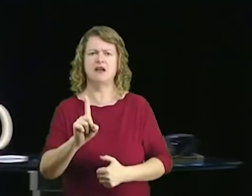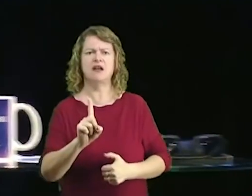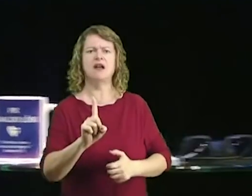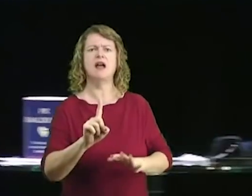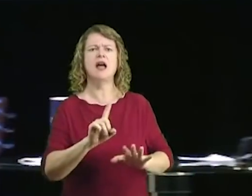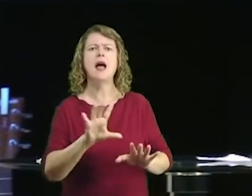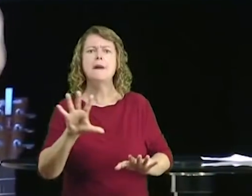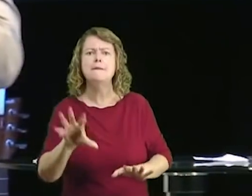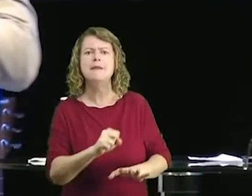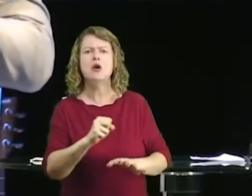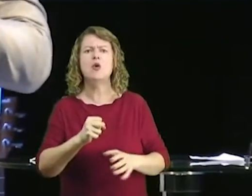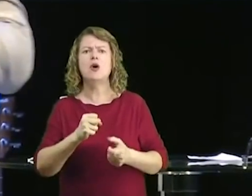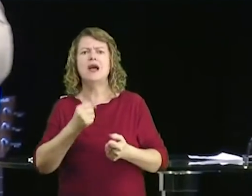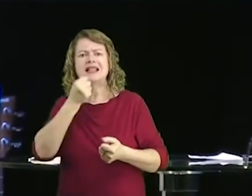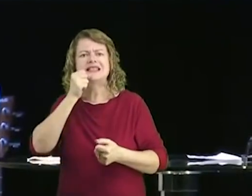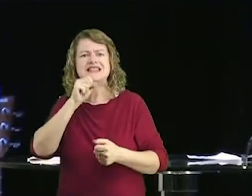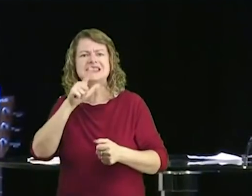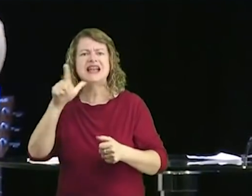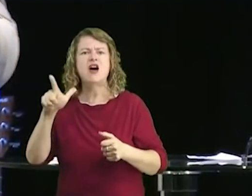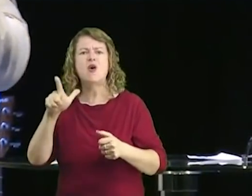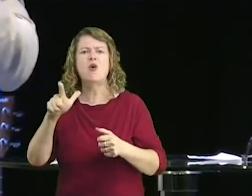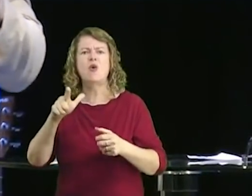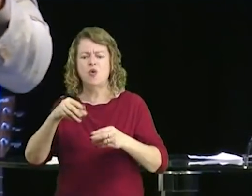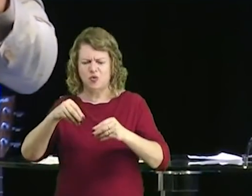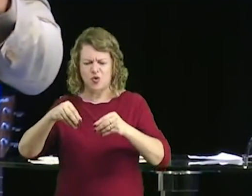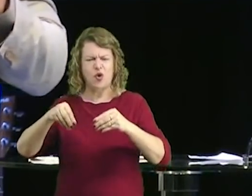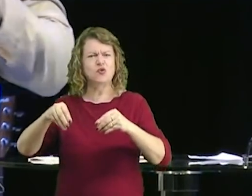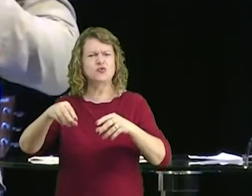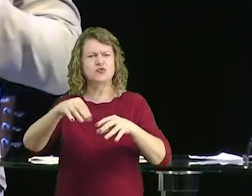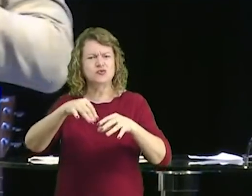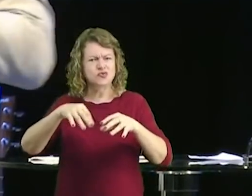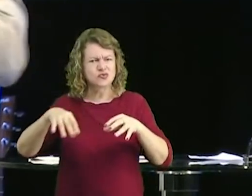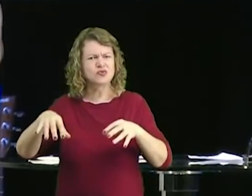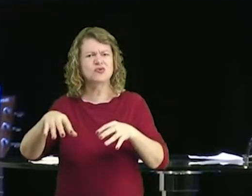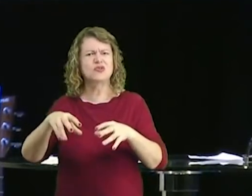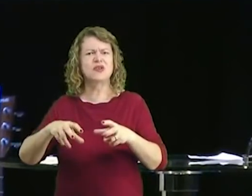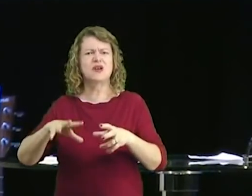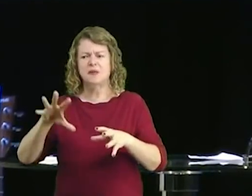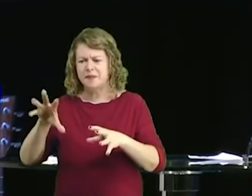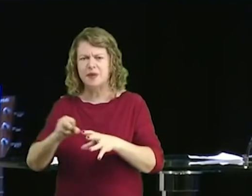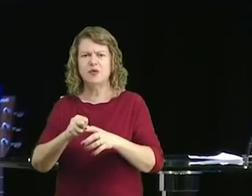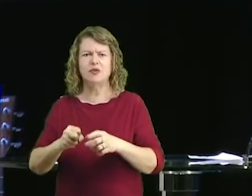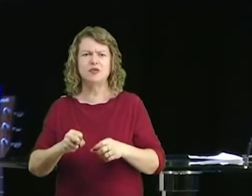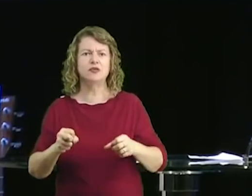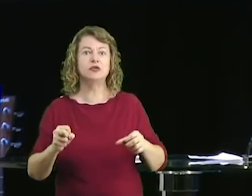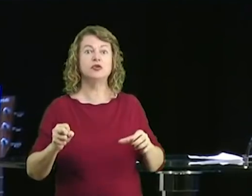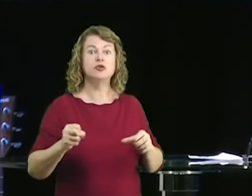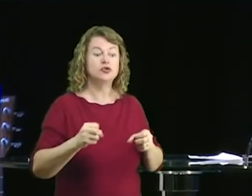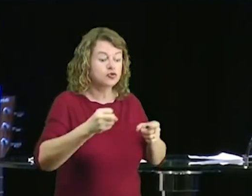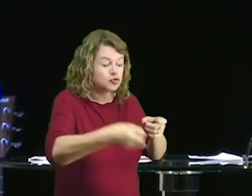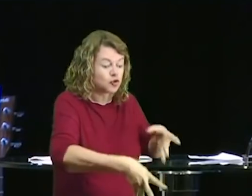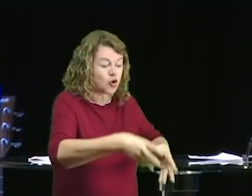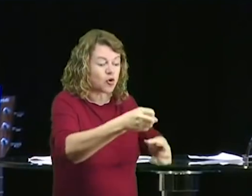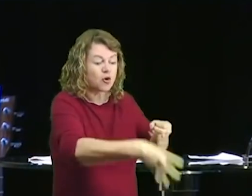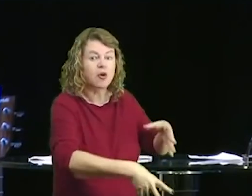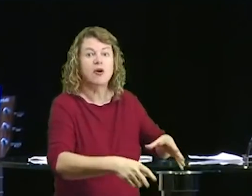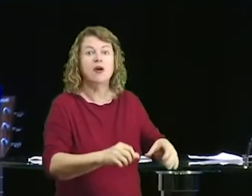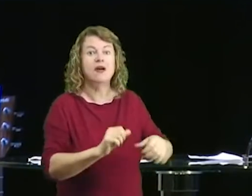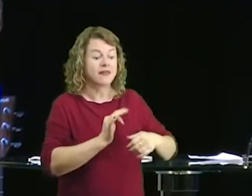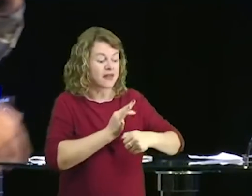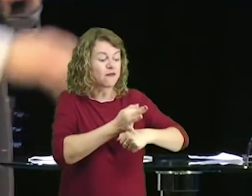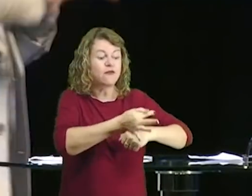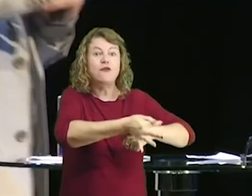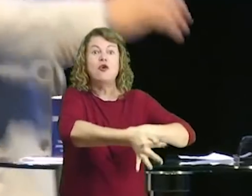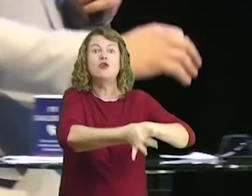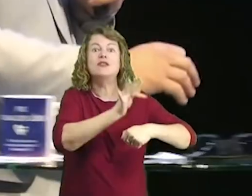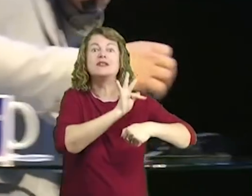você não consegue curar ferida se você não for na fonte da ferida. Você não consegue libertar cativos se você não